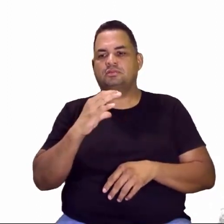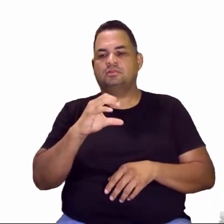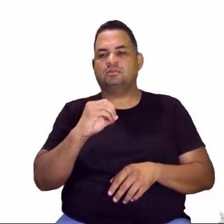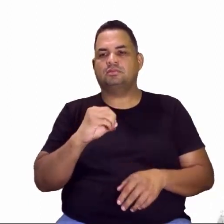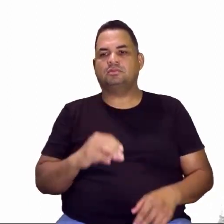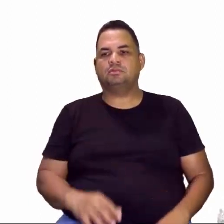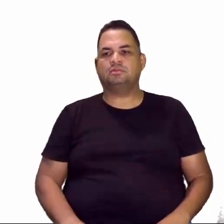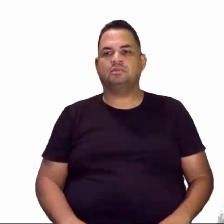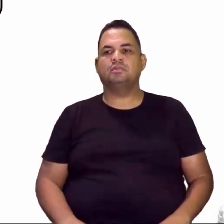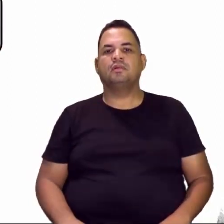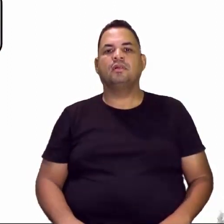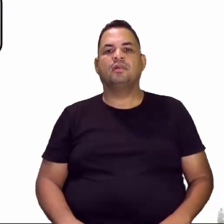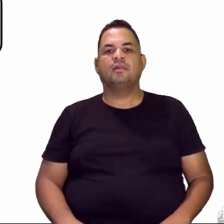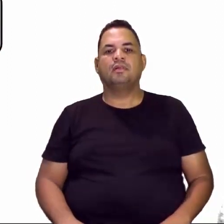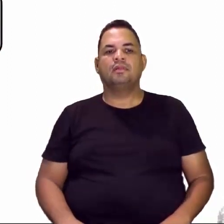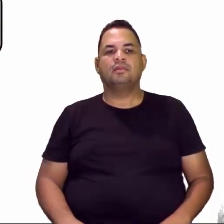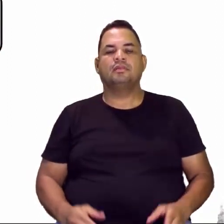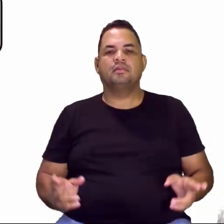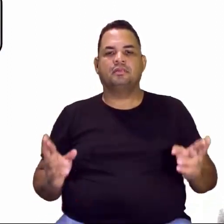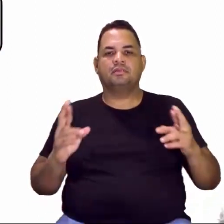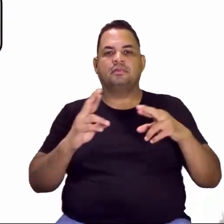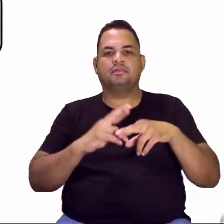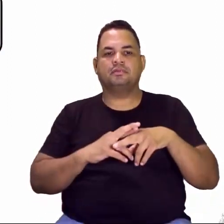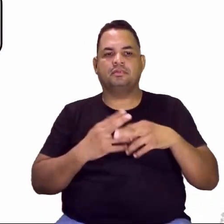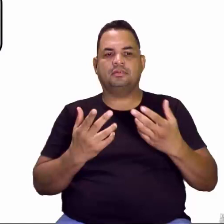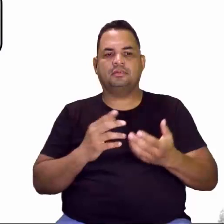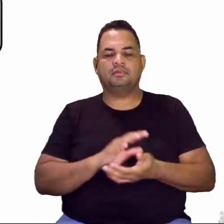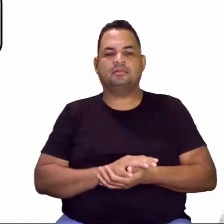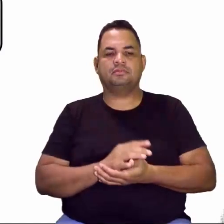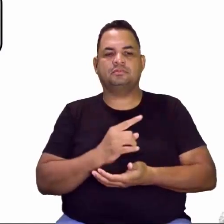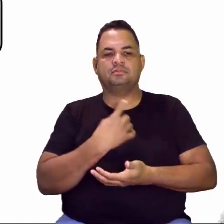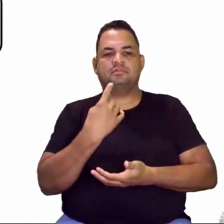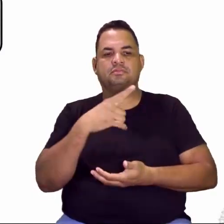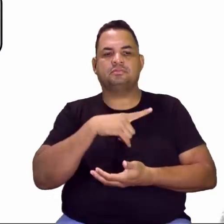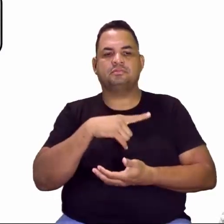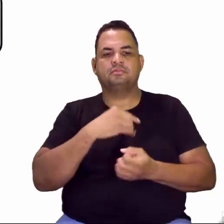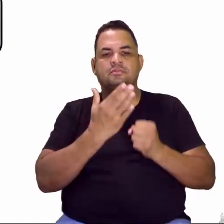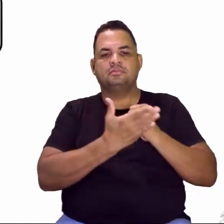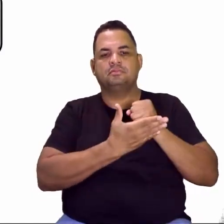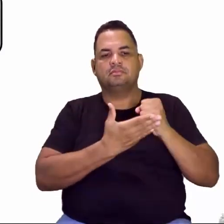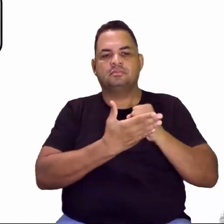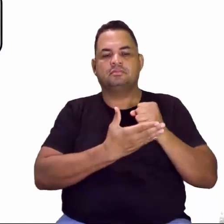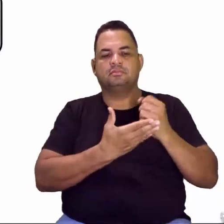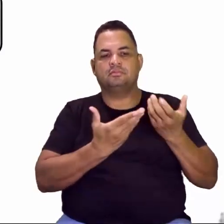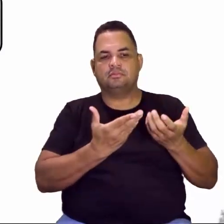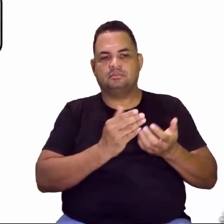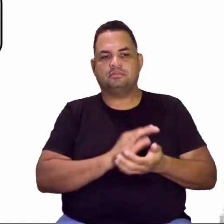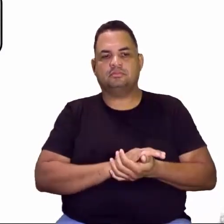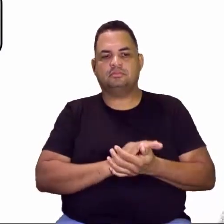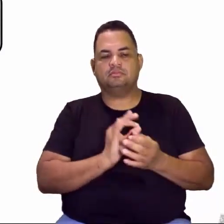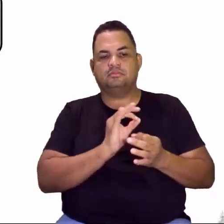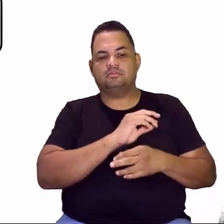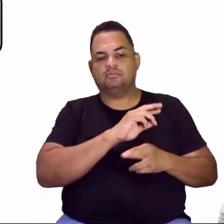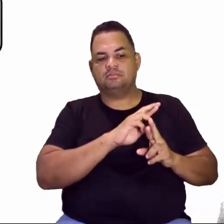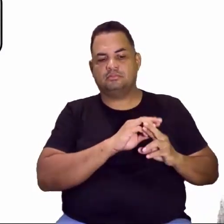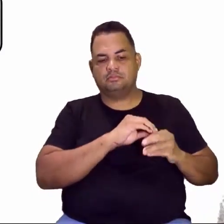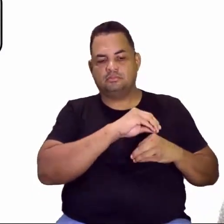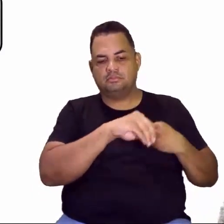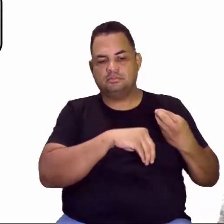neutralização. Nessas reações de neutralização, nós vamos ter a base, que é um